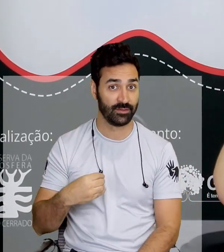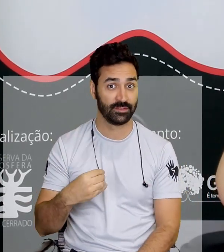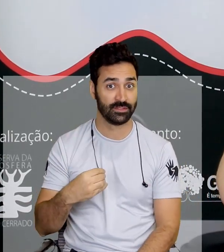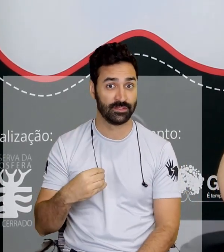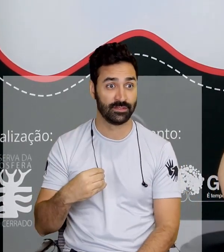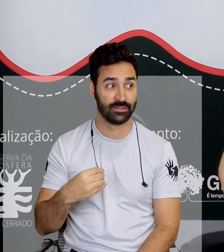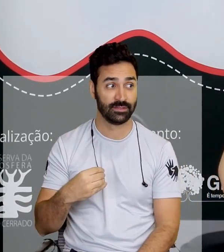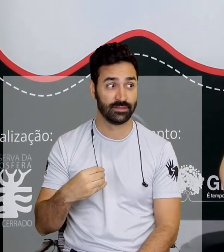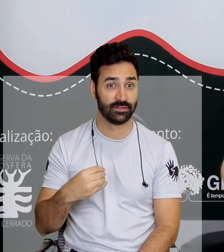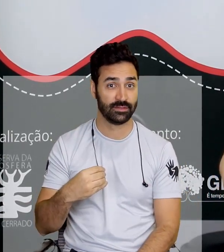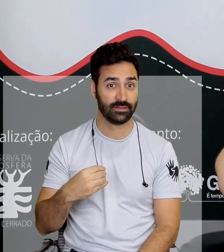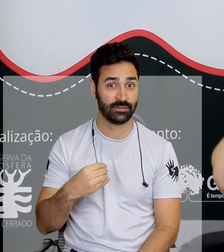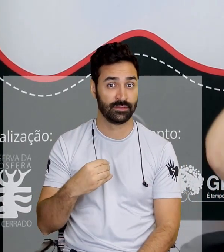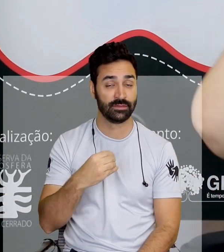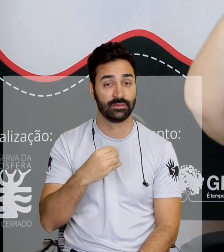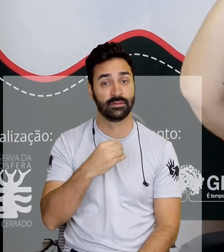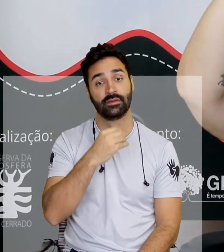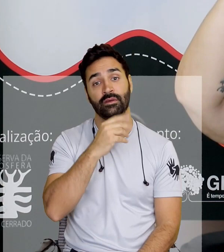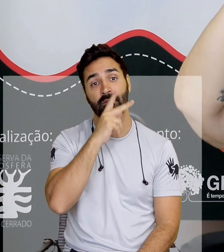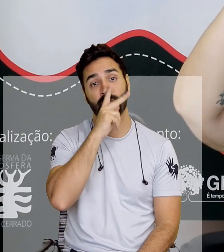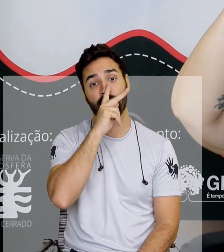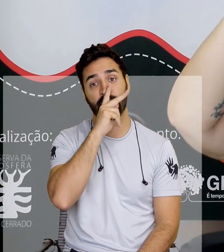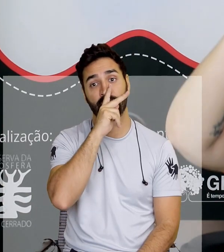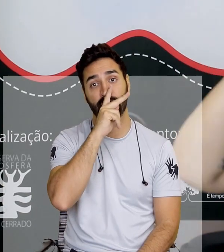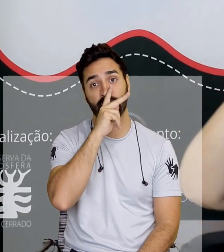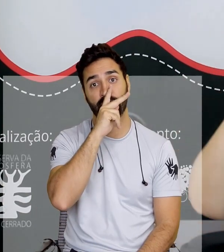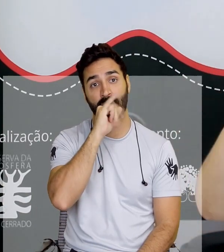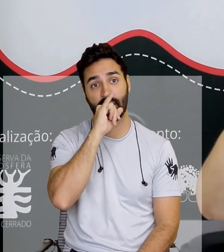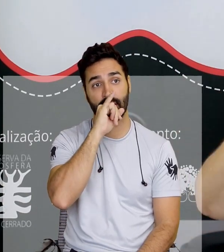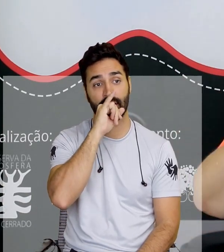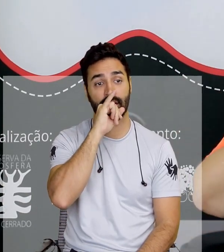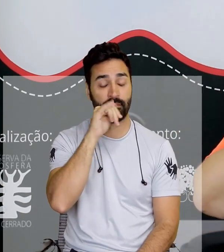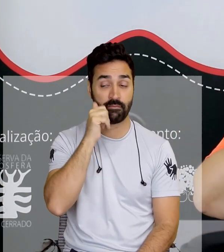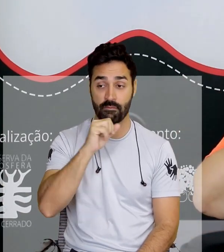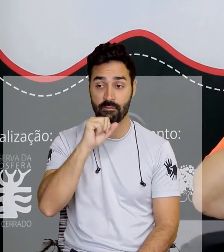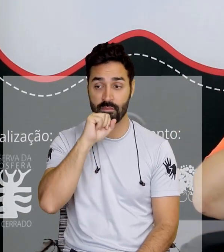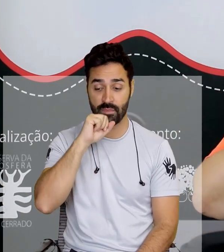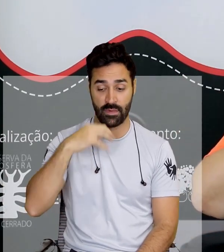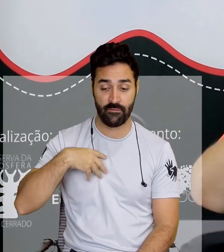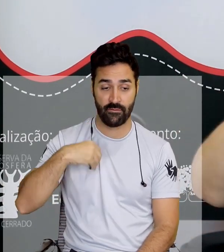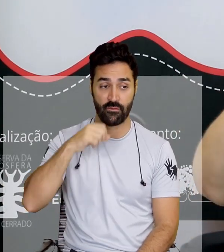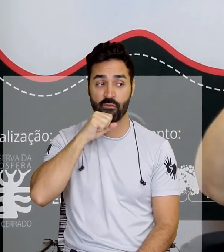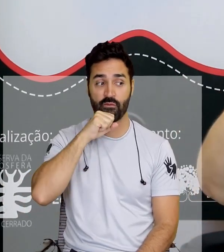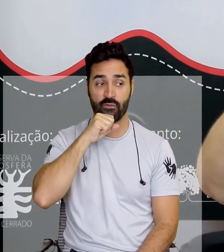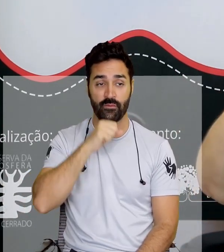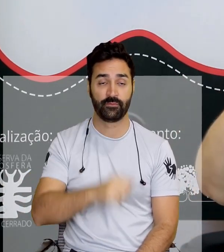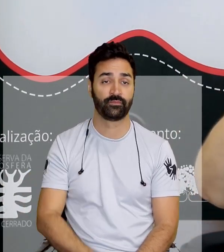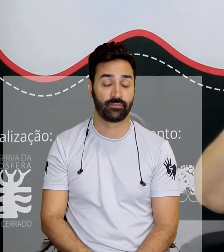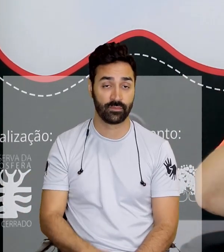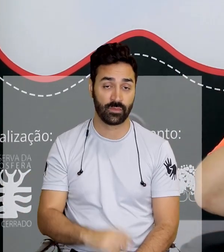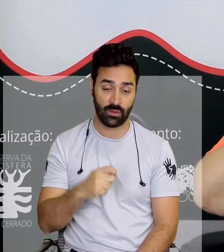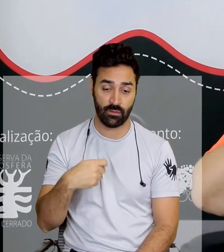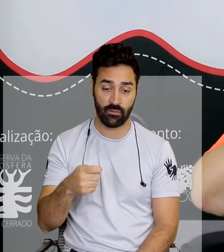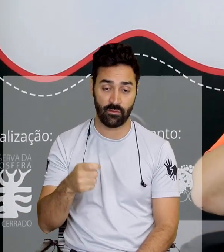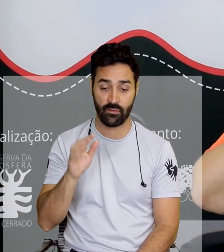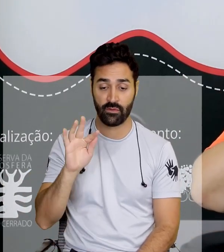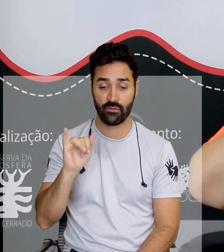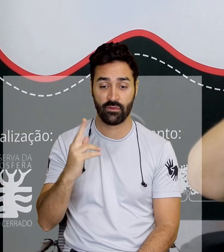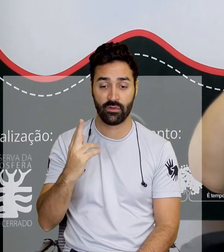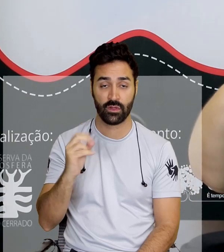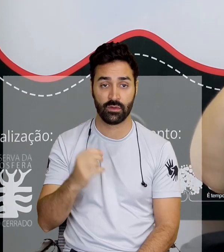pais ali, a mãe é filha dos avós. Então a gente usa aqui, ó. Filho.